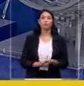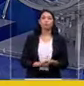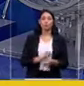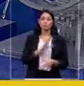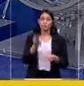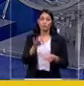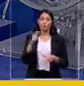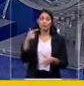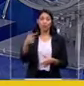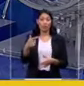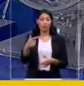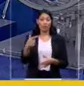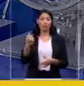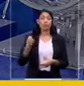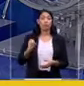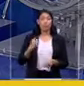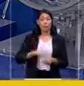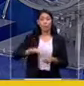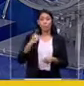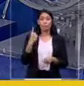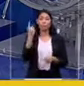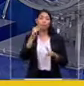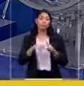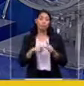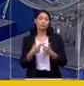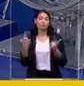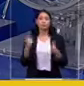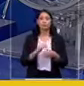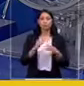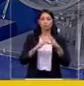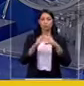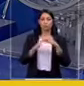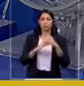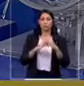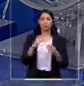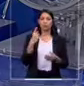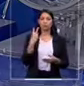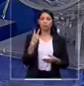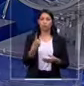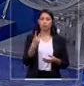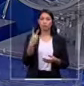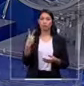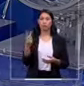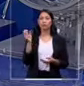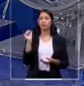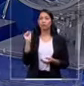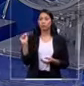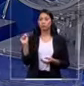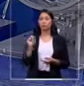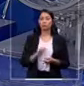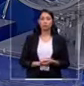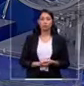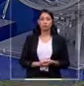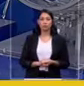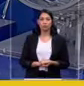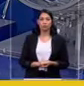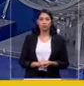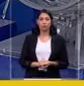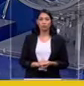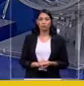7 números e um mês da sorte. Lembrando que este é o concurso de número 228.